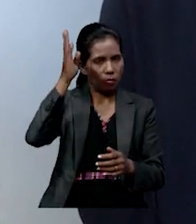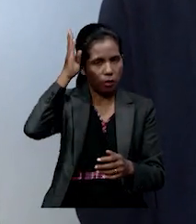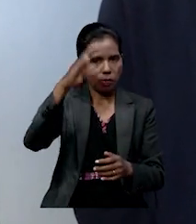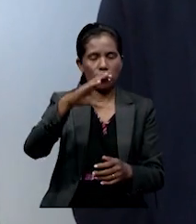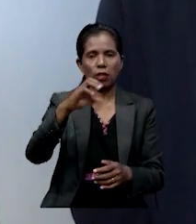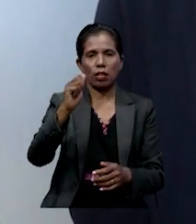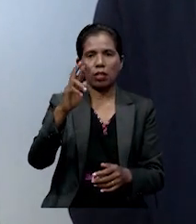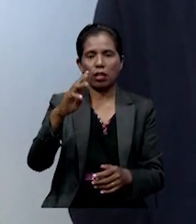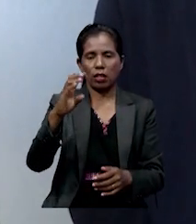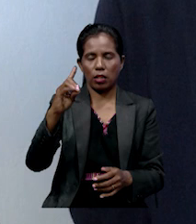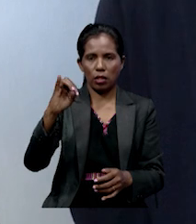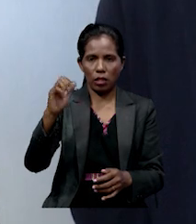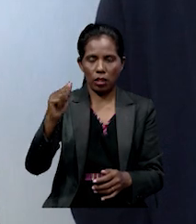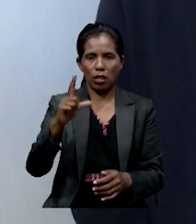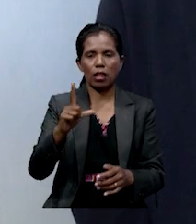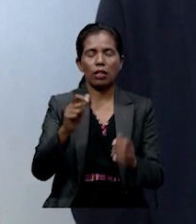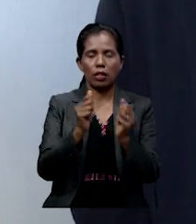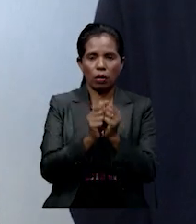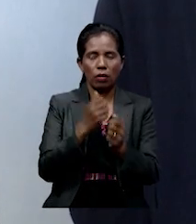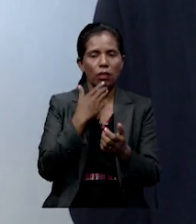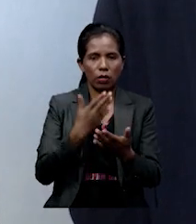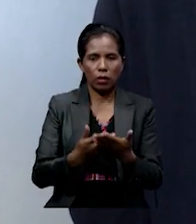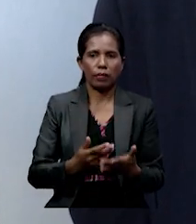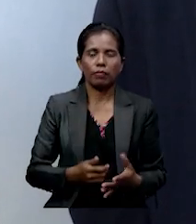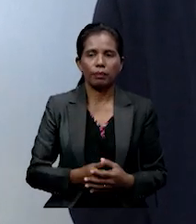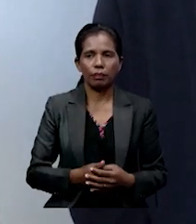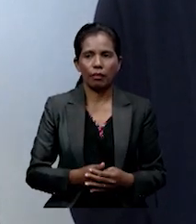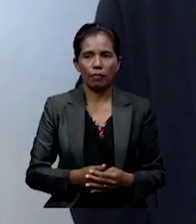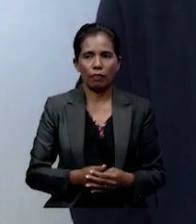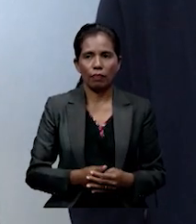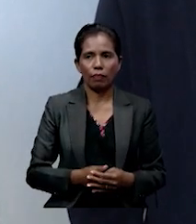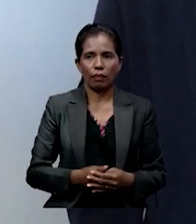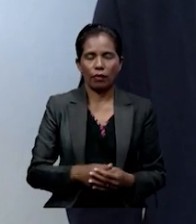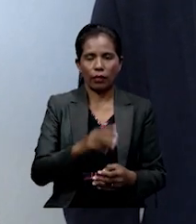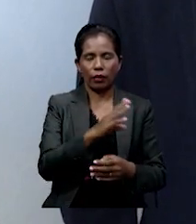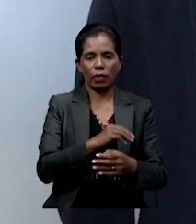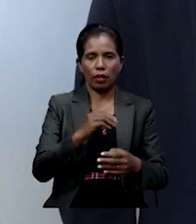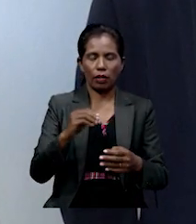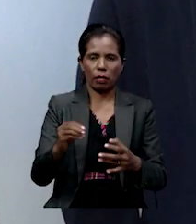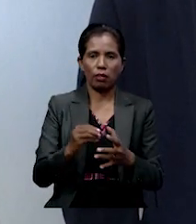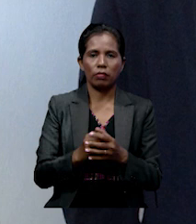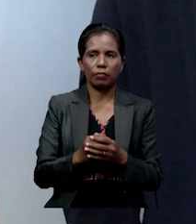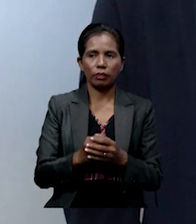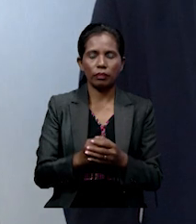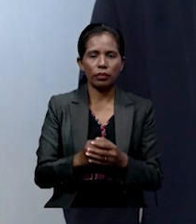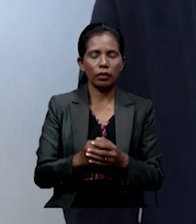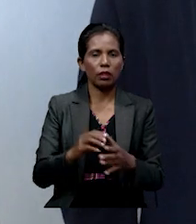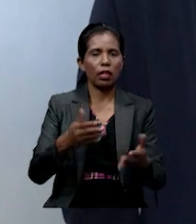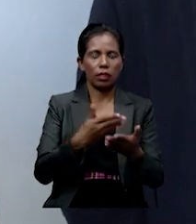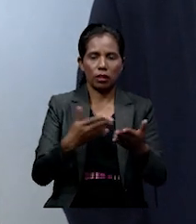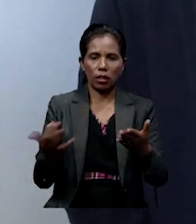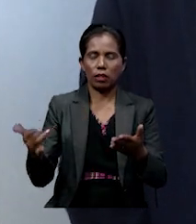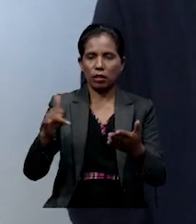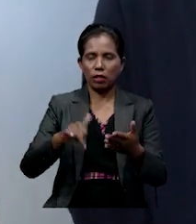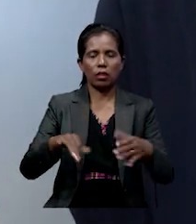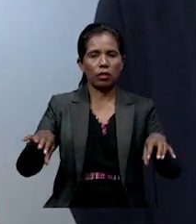né o governo disponibiliza nem meio se rohoto tanto recursos humanos patrimonial vamos recursos